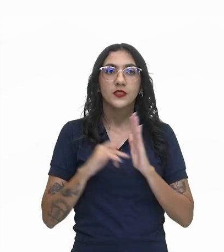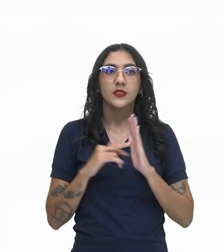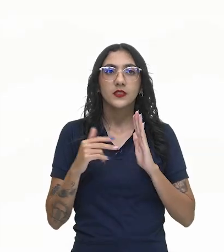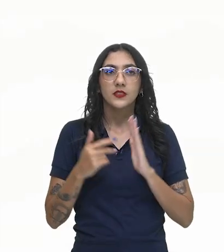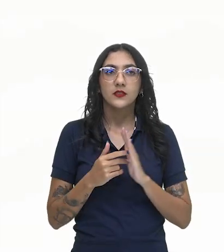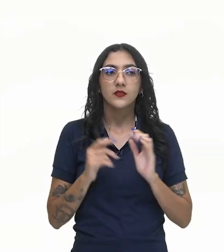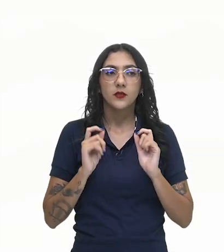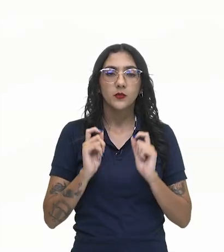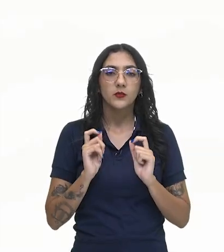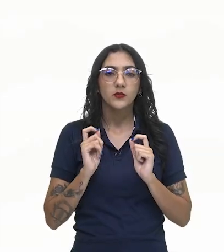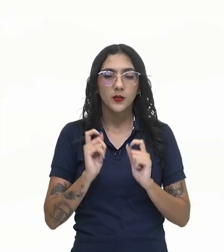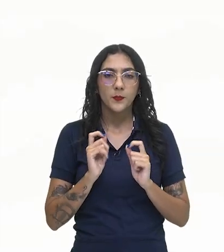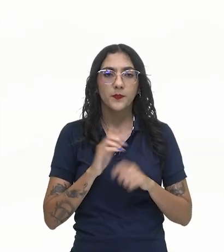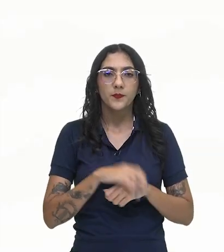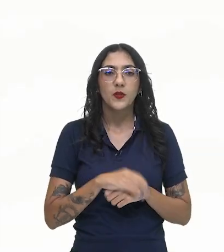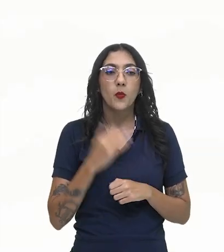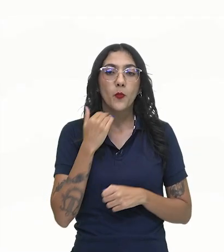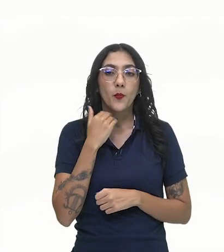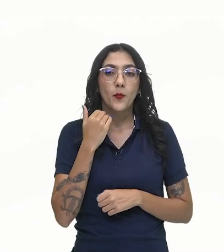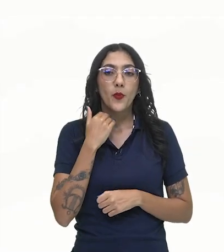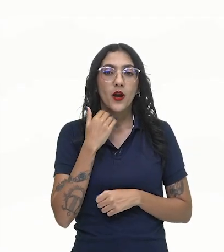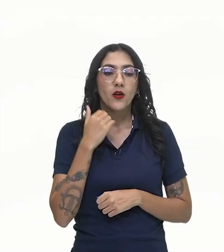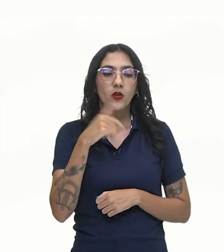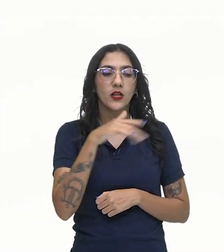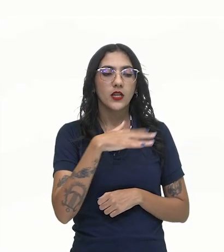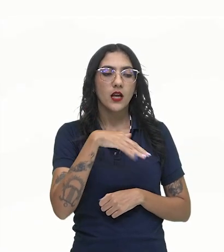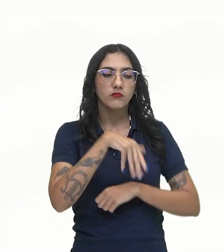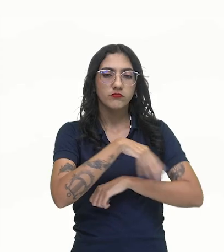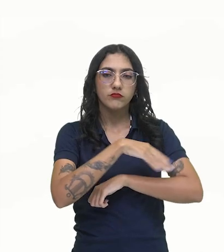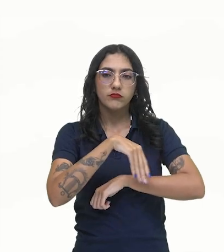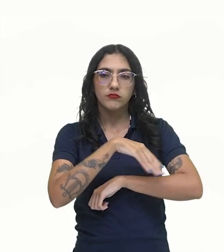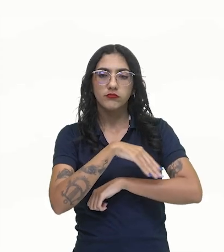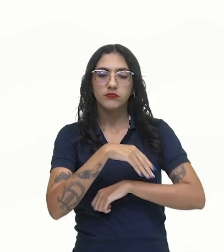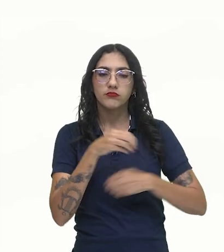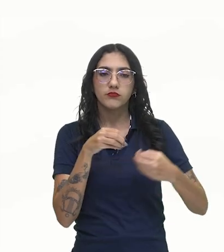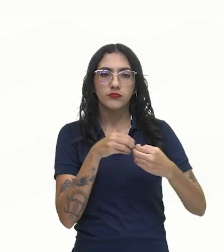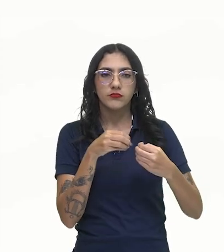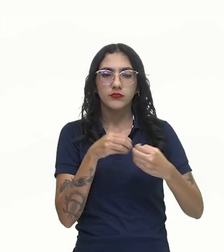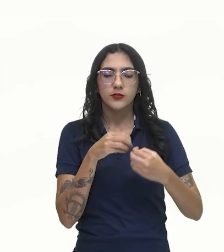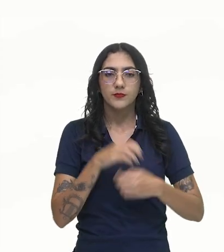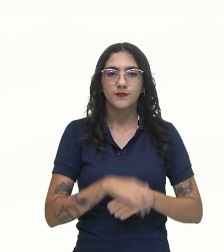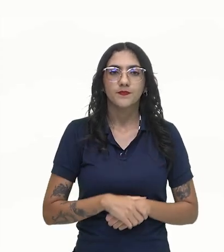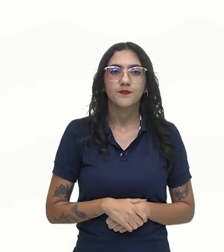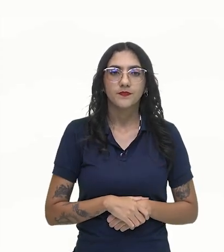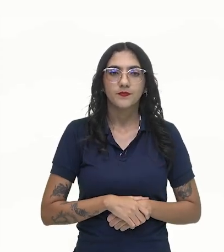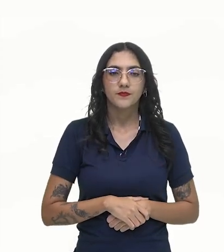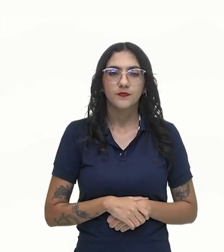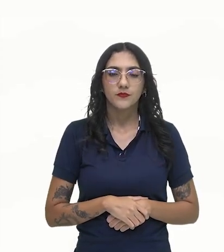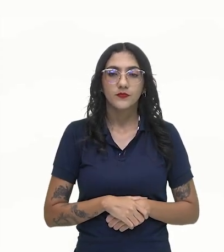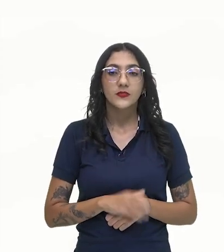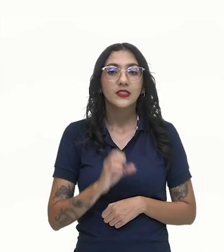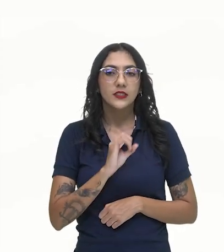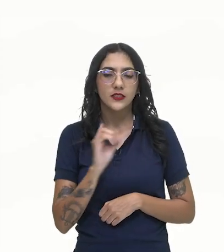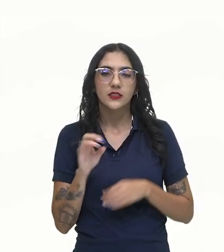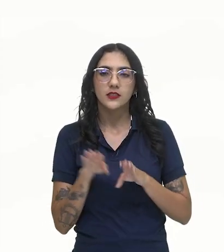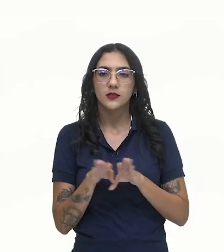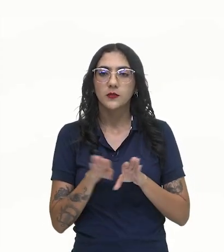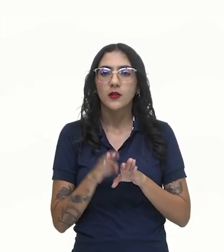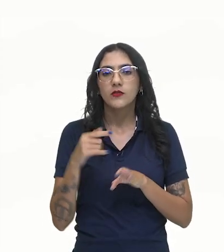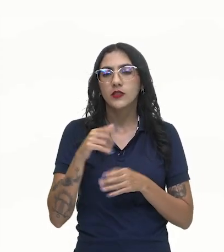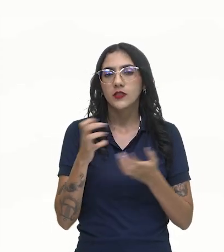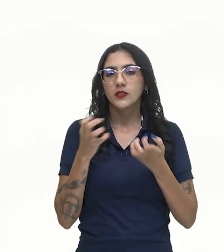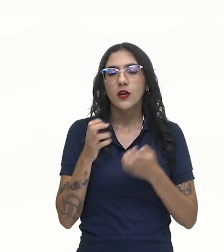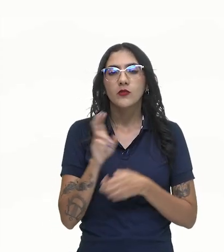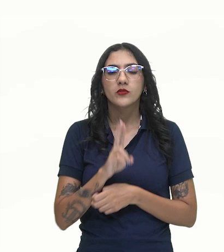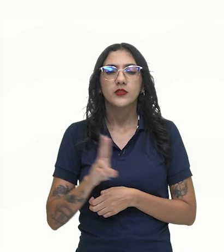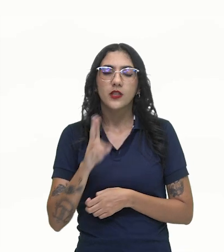banco está na esquina. Public transport. Se você está no transporte público, ele